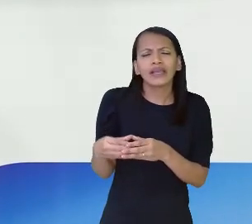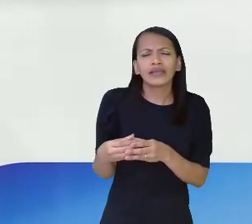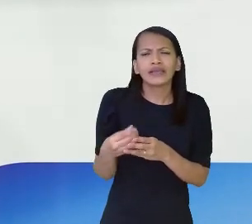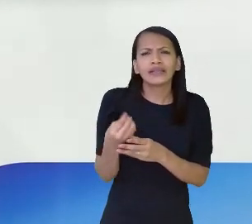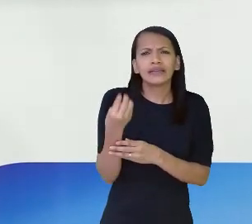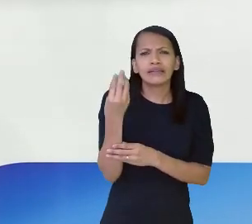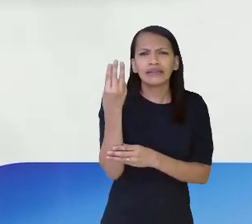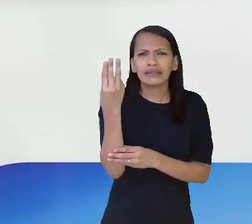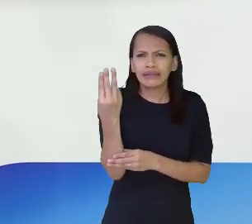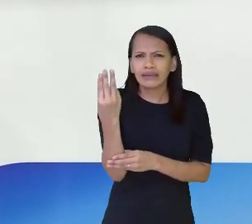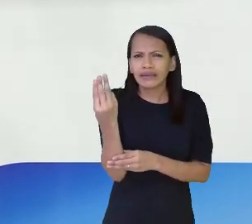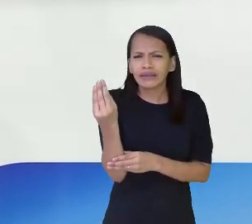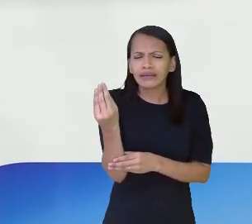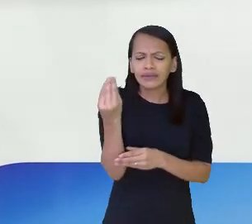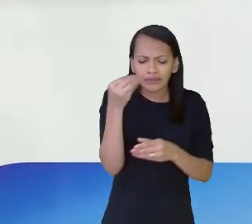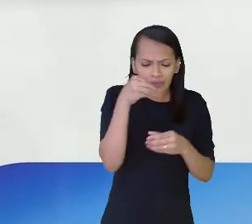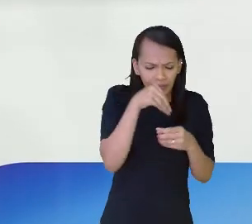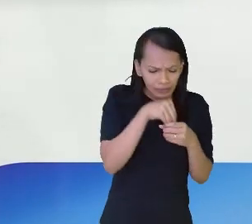3 peças,